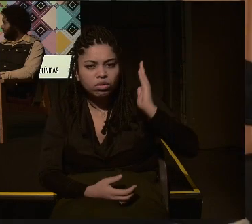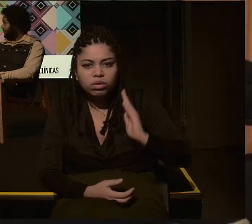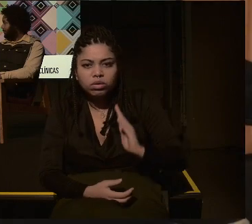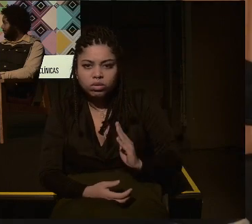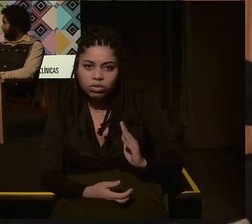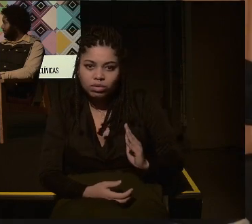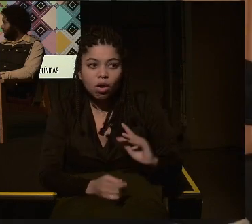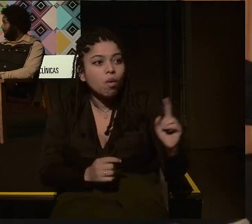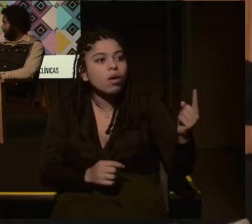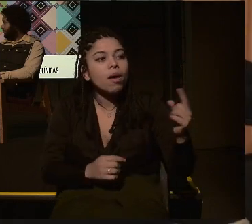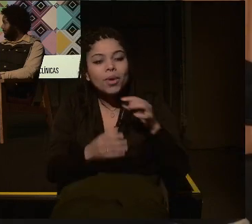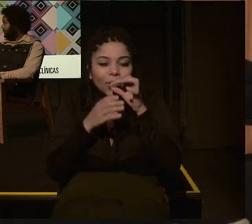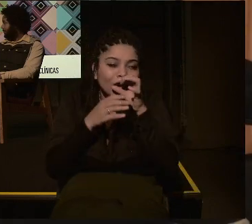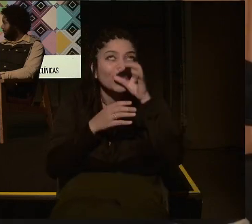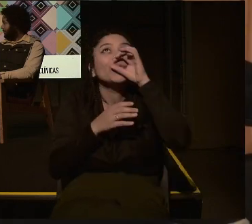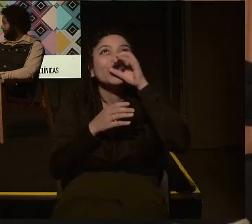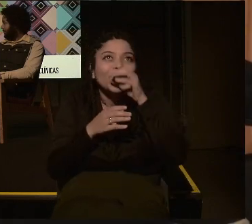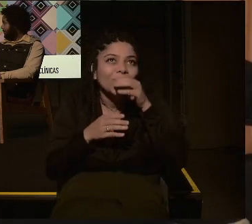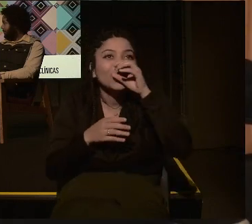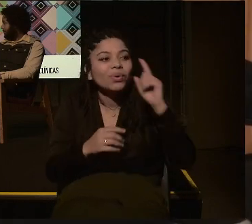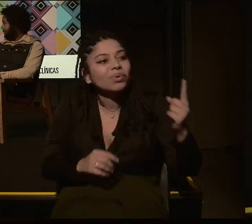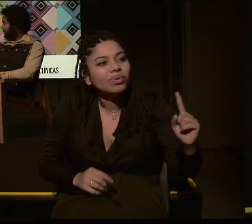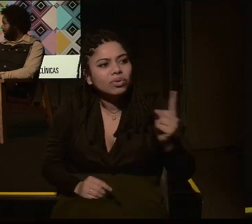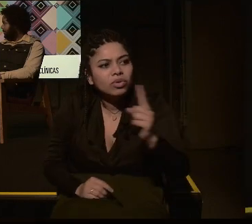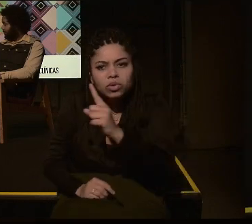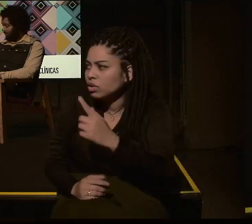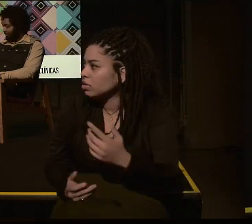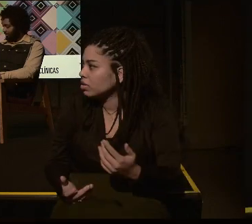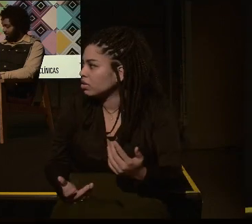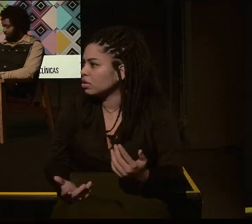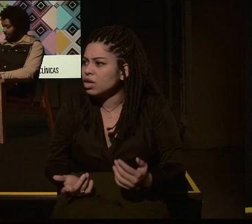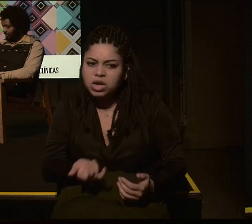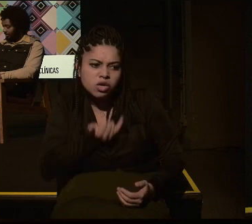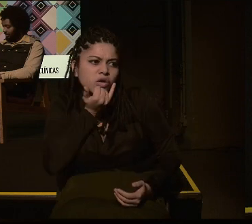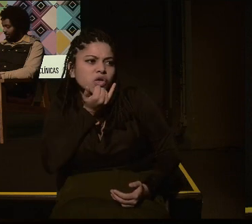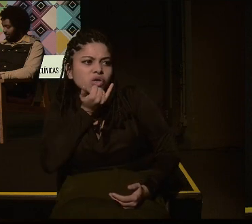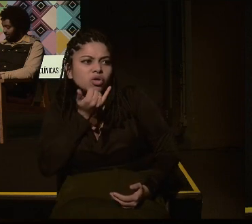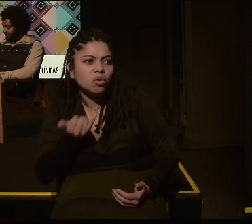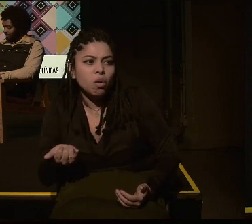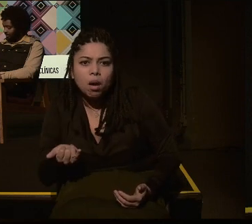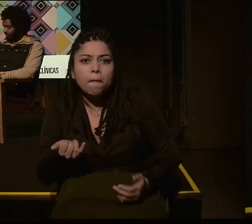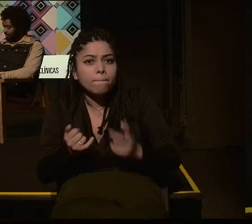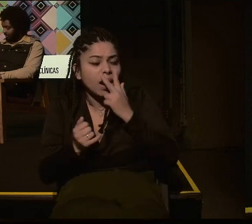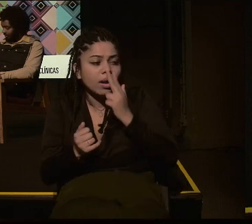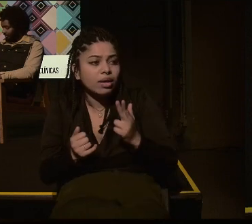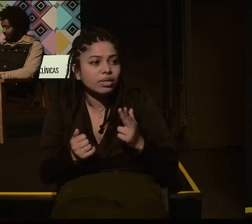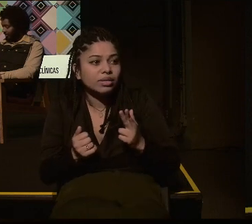Você entrou tomando suquinho, né? Você quase pede desculpa, porque é quase como se fosse um ato